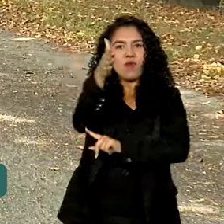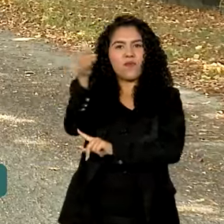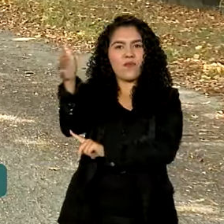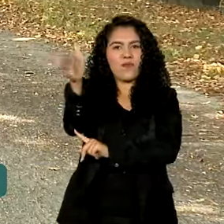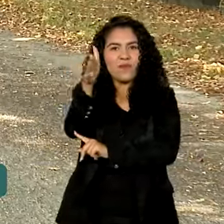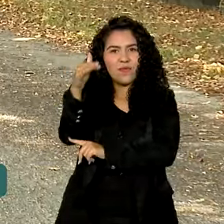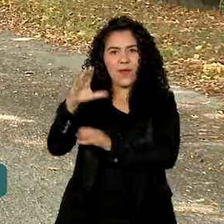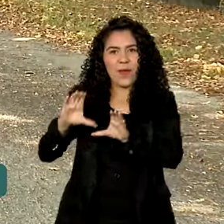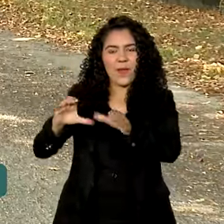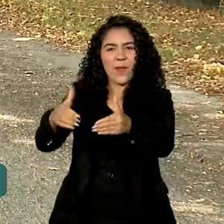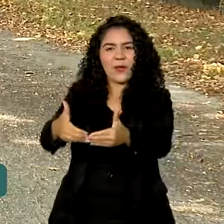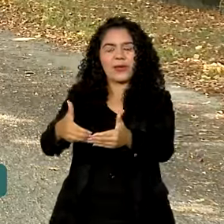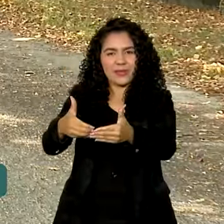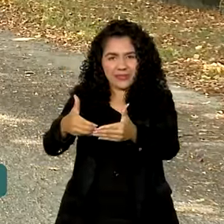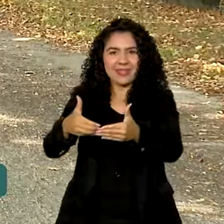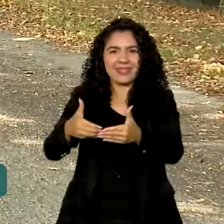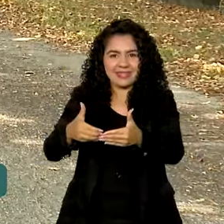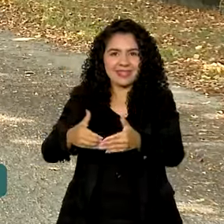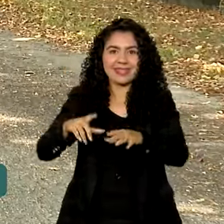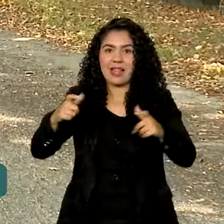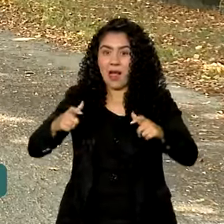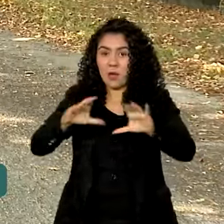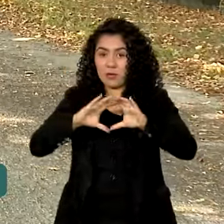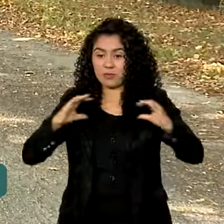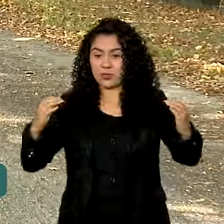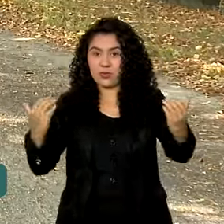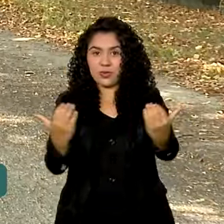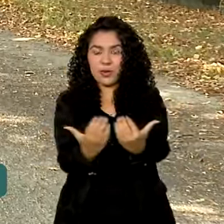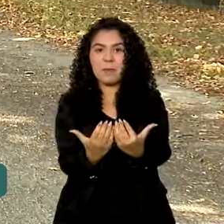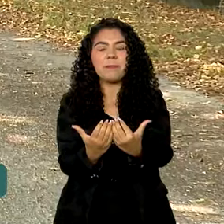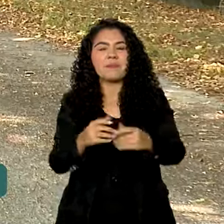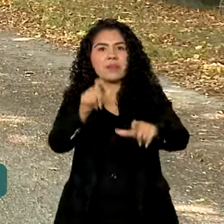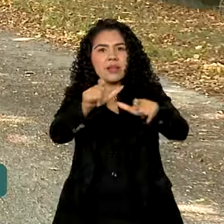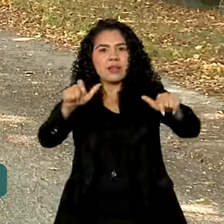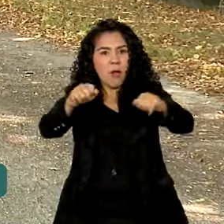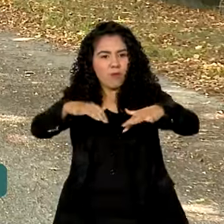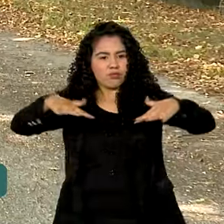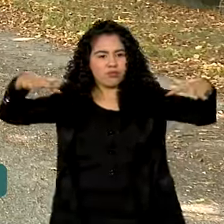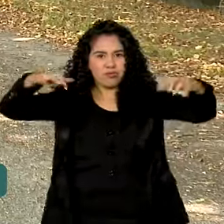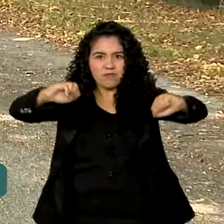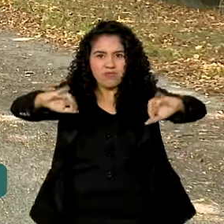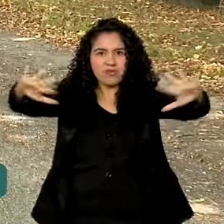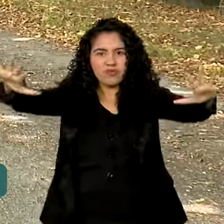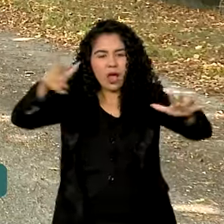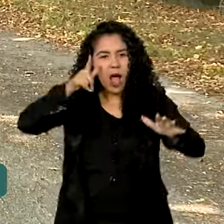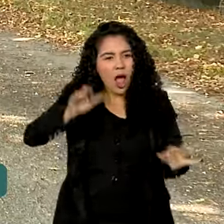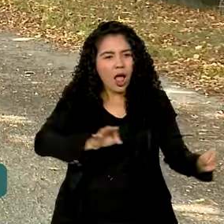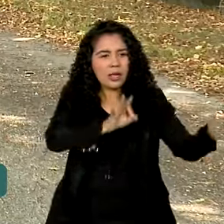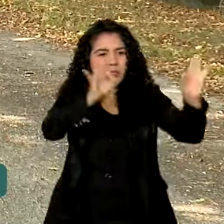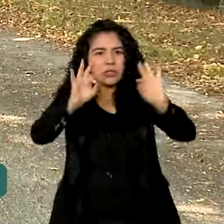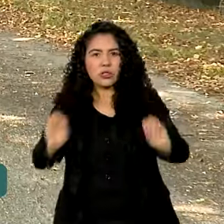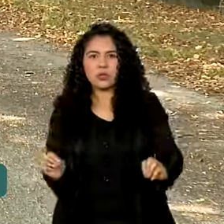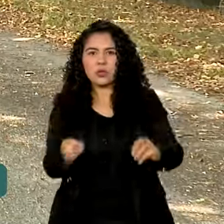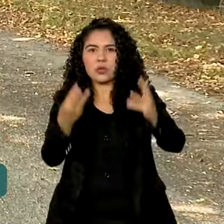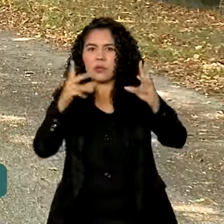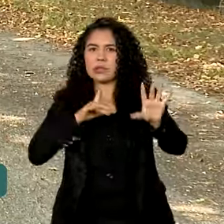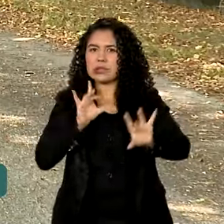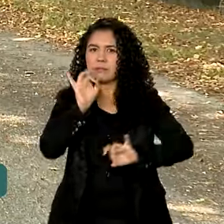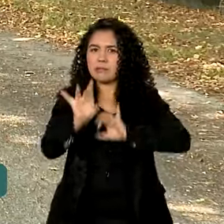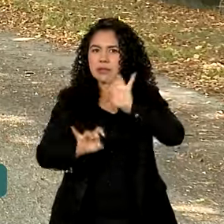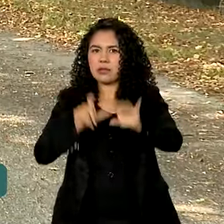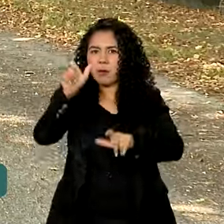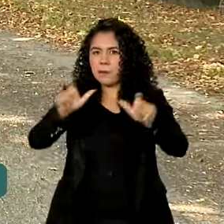brasileira na entrada dos atletas no estádio. O público curtiu um show com várias participações especiais,